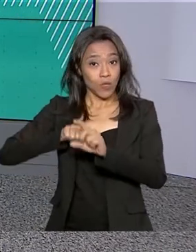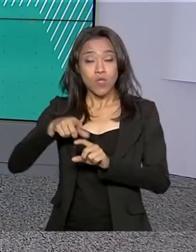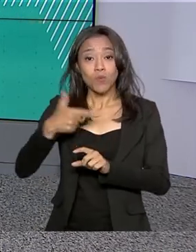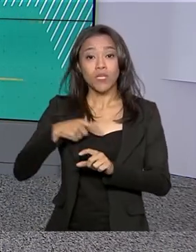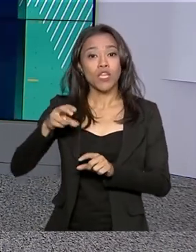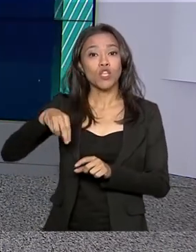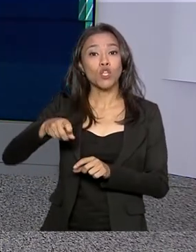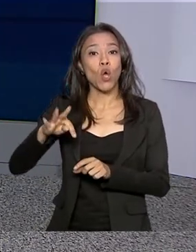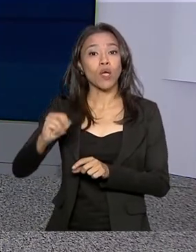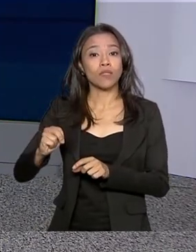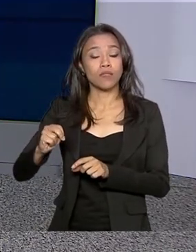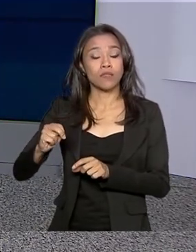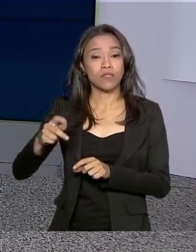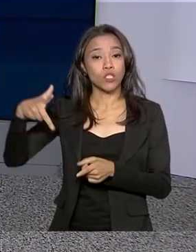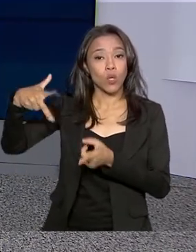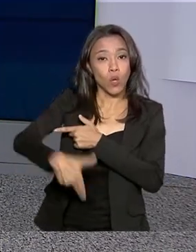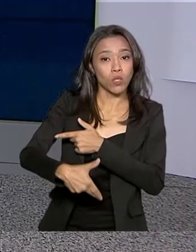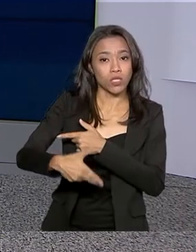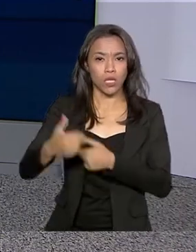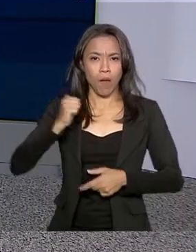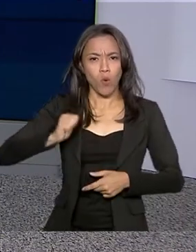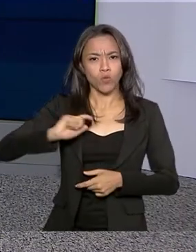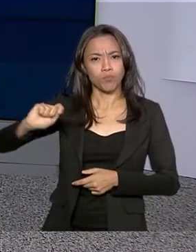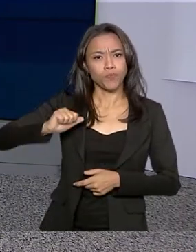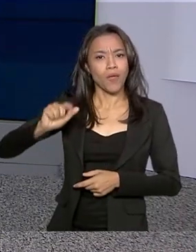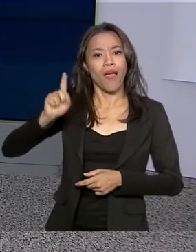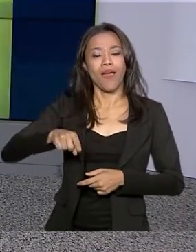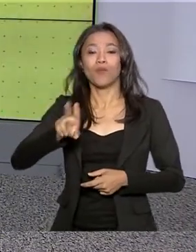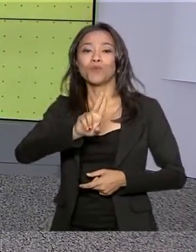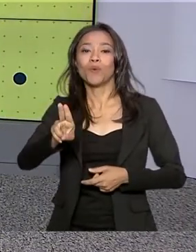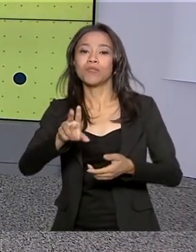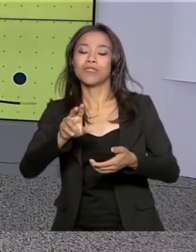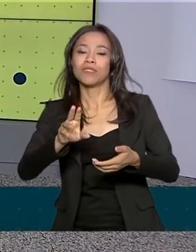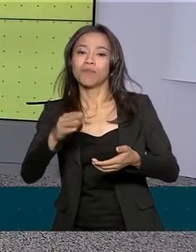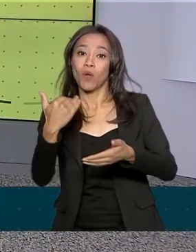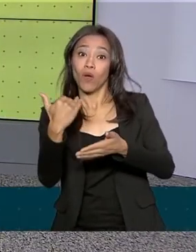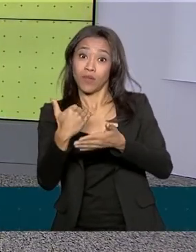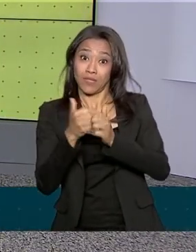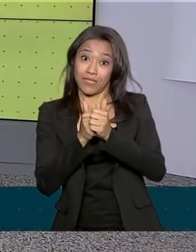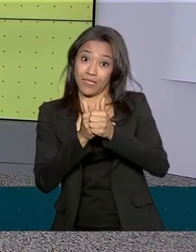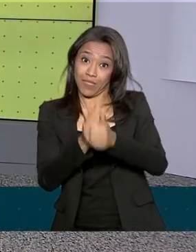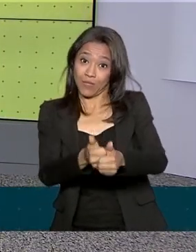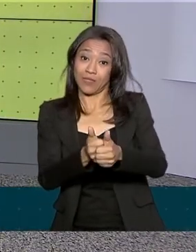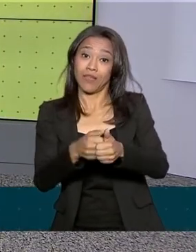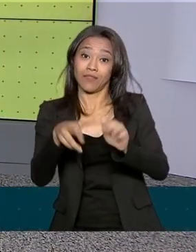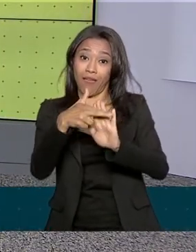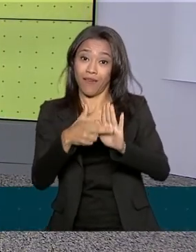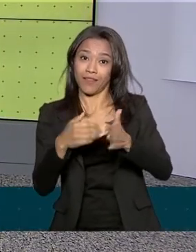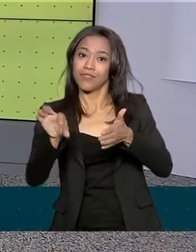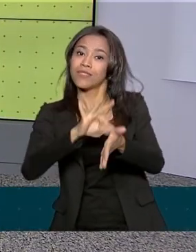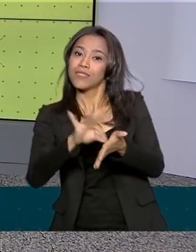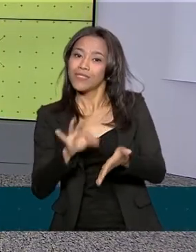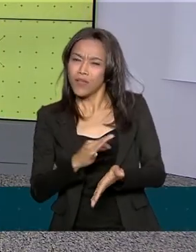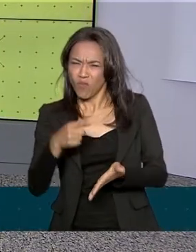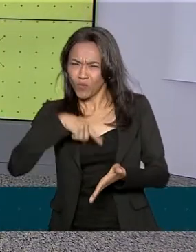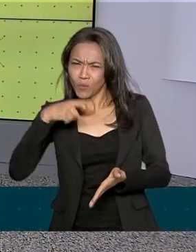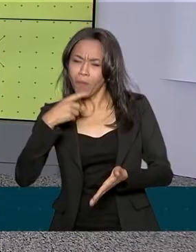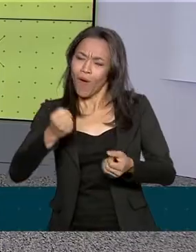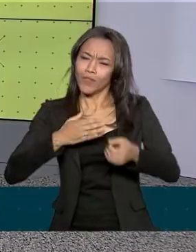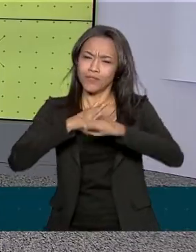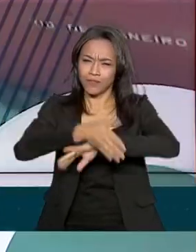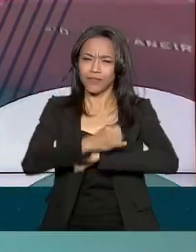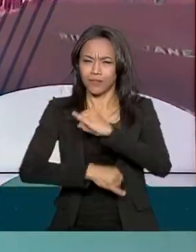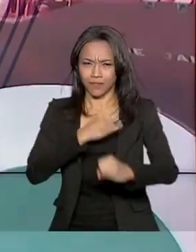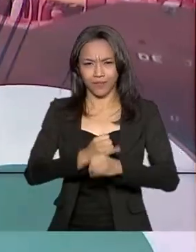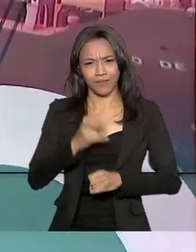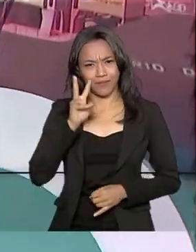de corte e a ocupação das bolsas é feita por ordem de inscrição. Outras informações, é só acessar o site do ProUni.